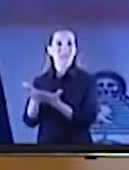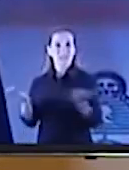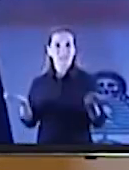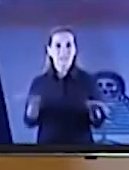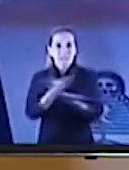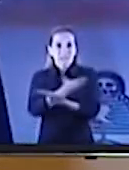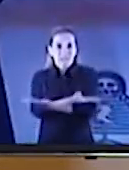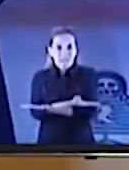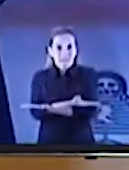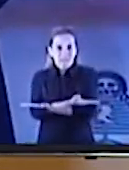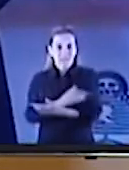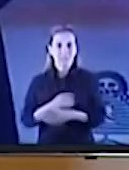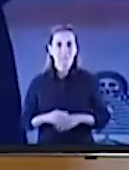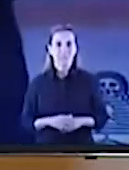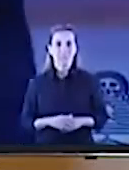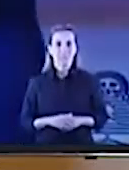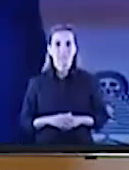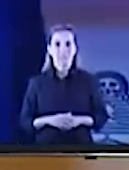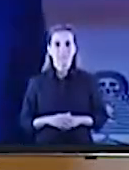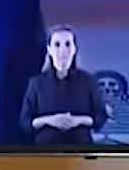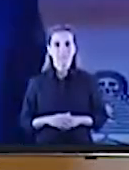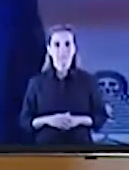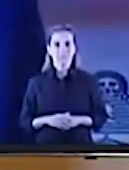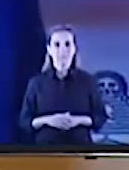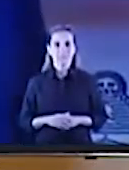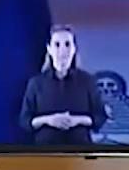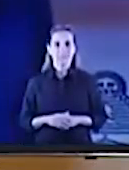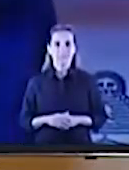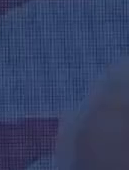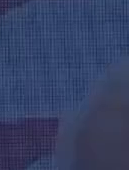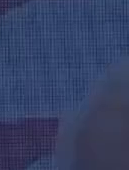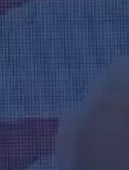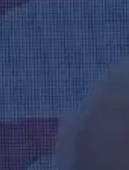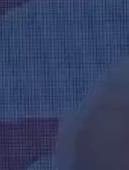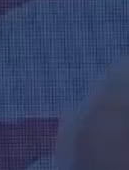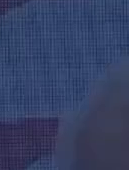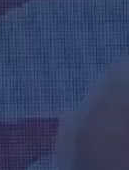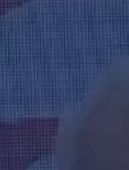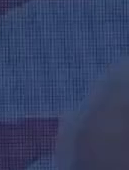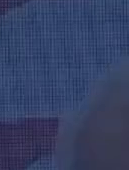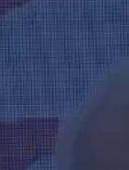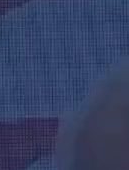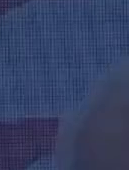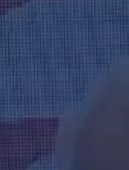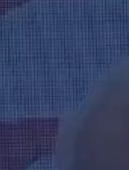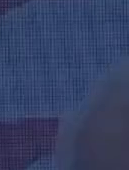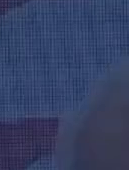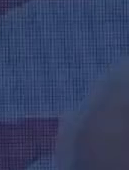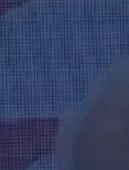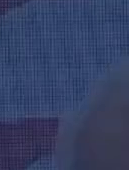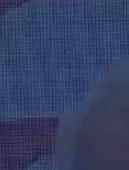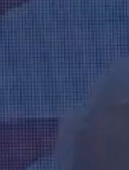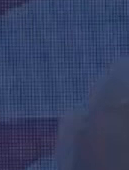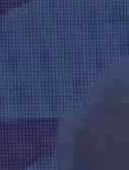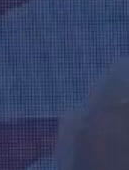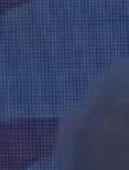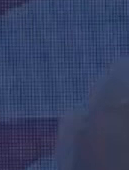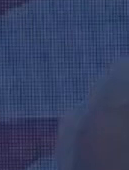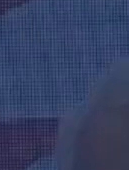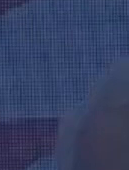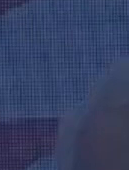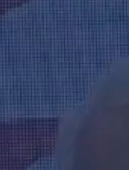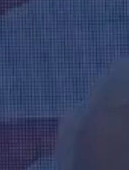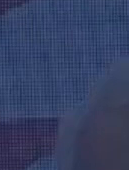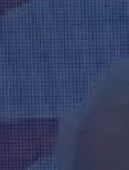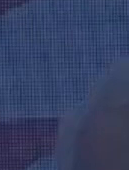que a Comunidade Europeia cobra do governo brasileiro viu todos os programas e notícias da TV